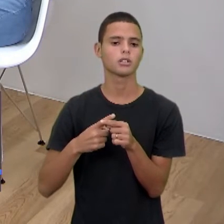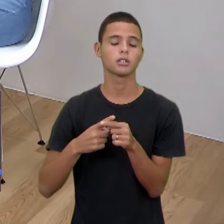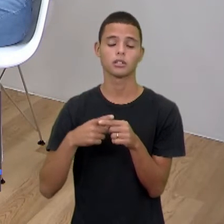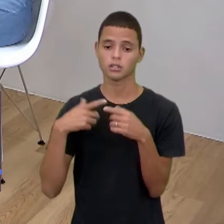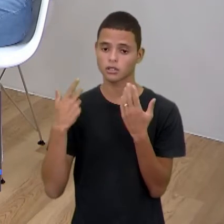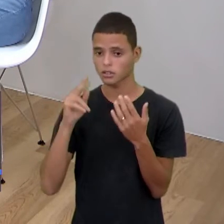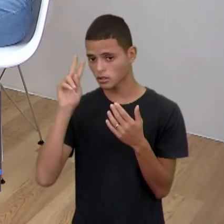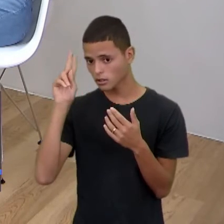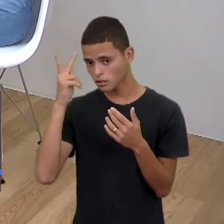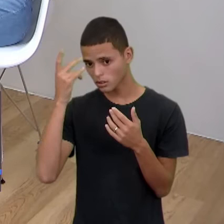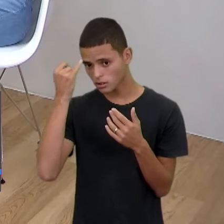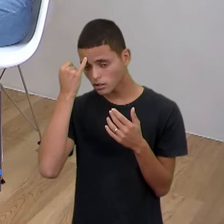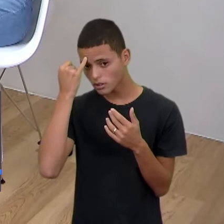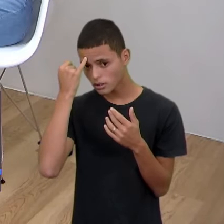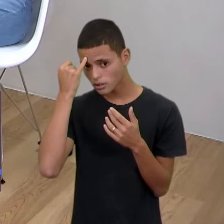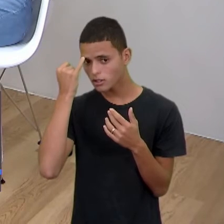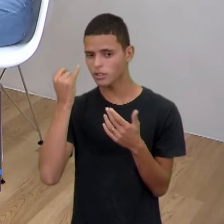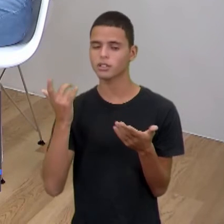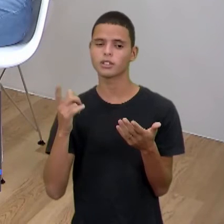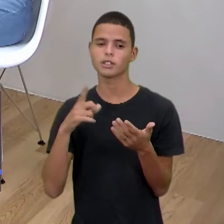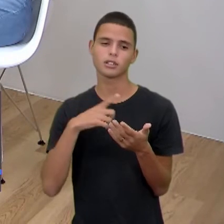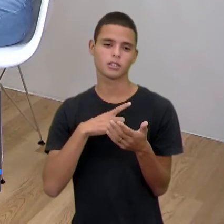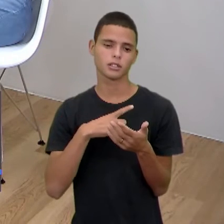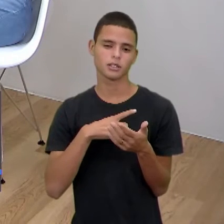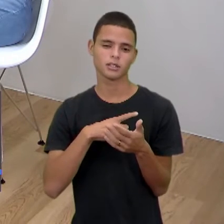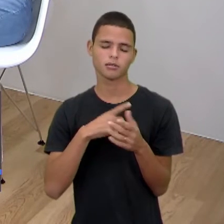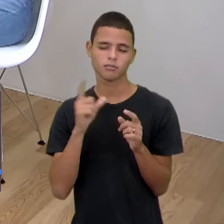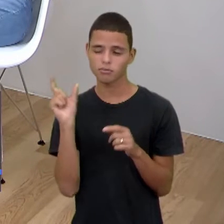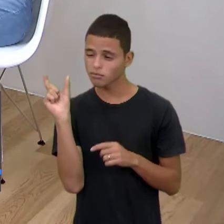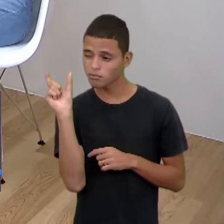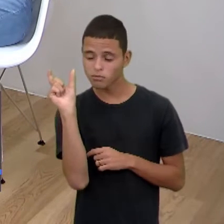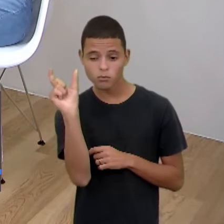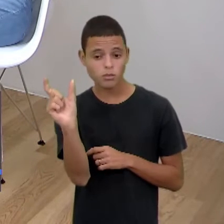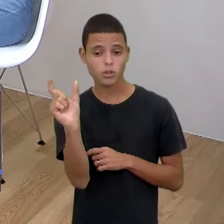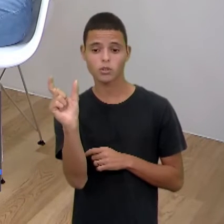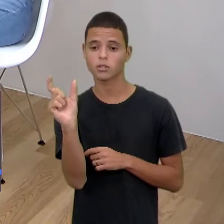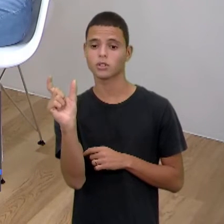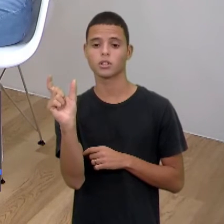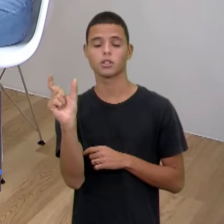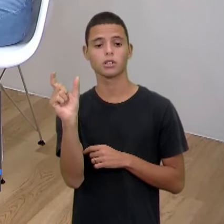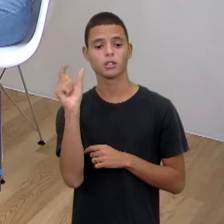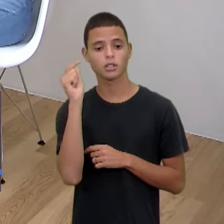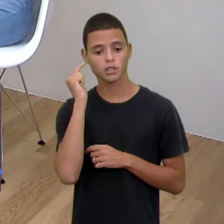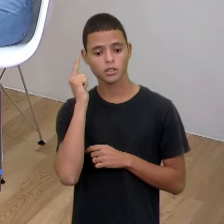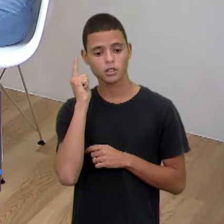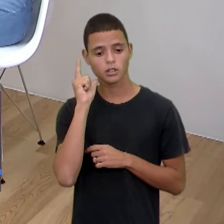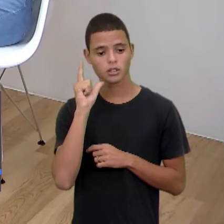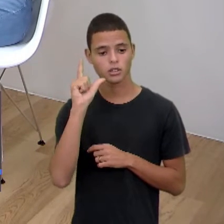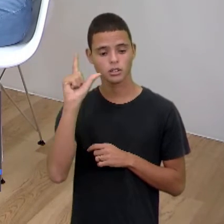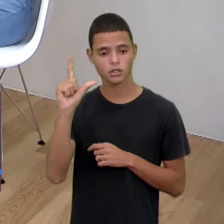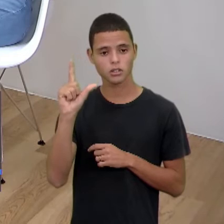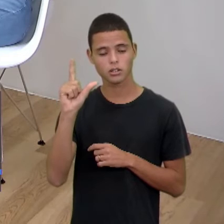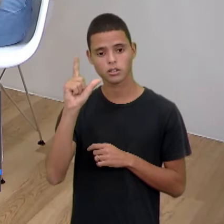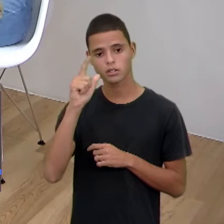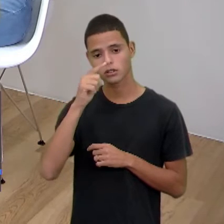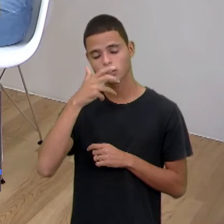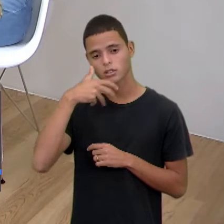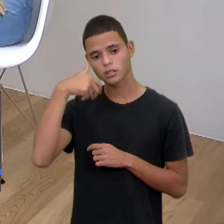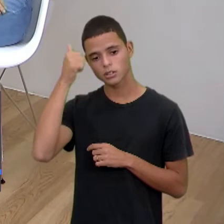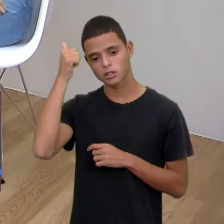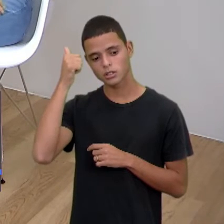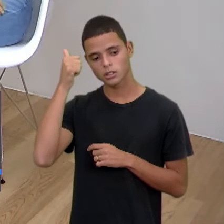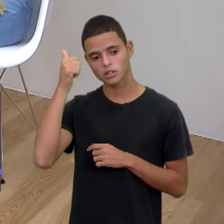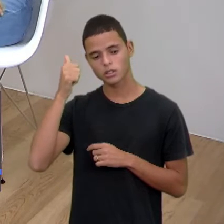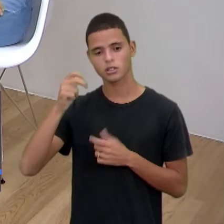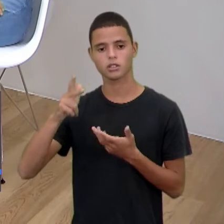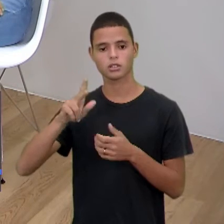Haiti pouca chance teve de conseguir se consolidar e o